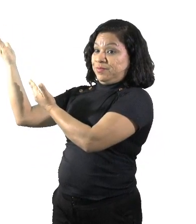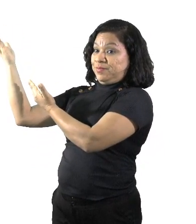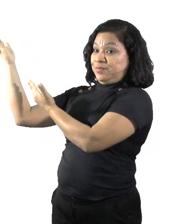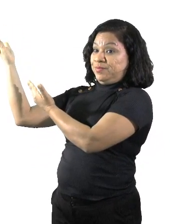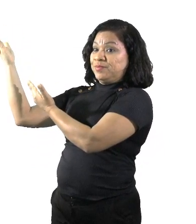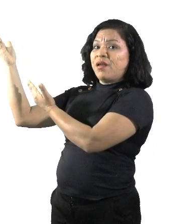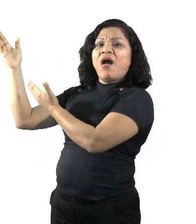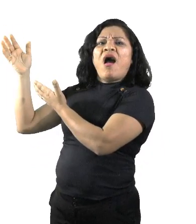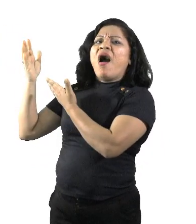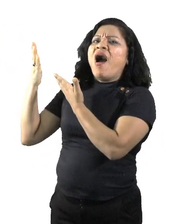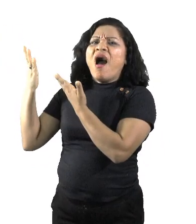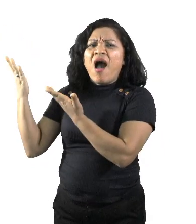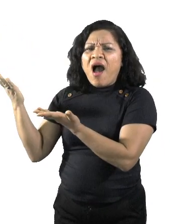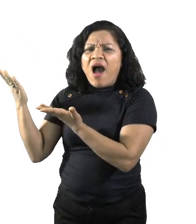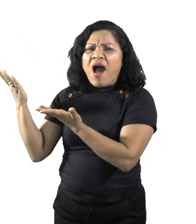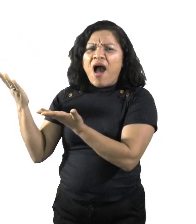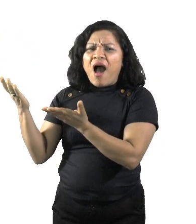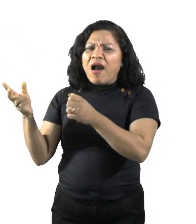Verbal ou não verbal?